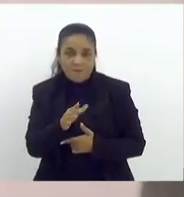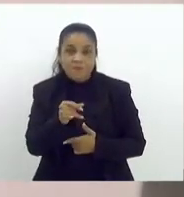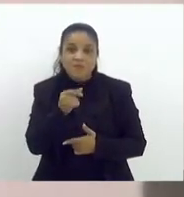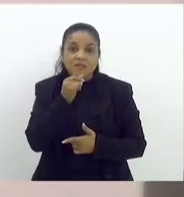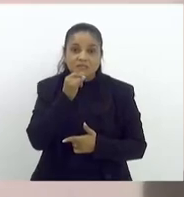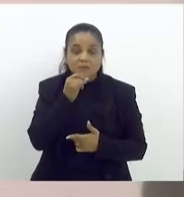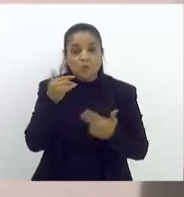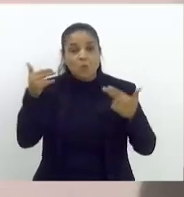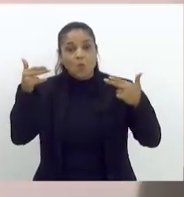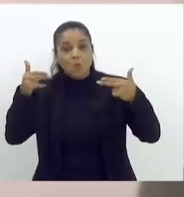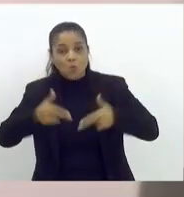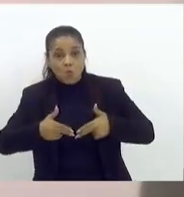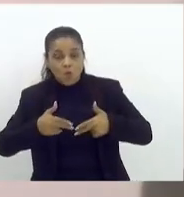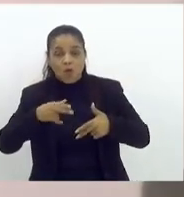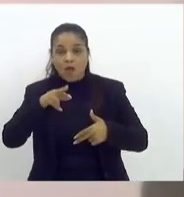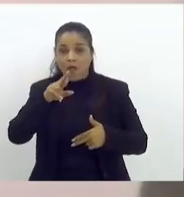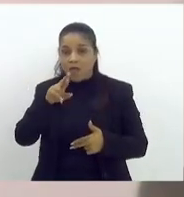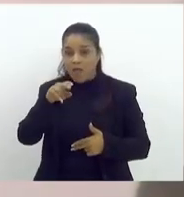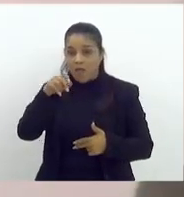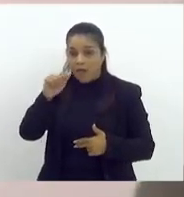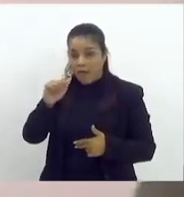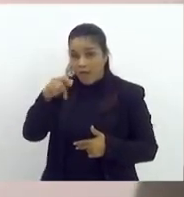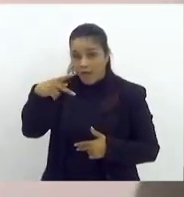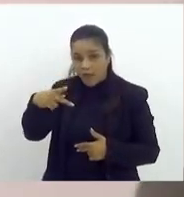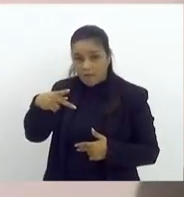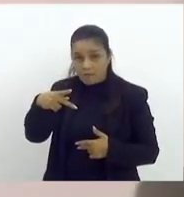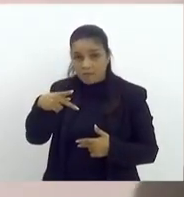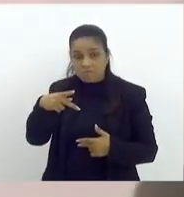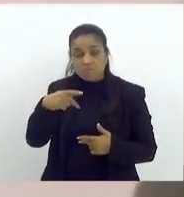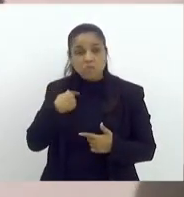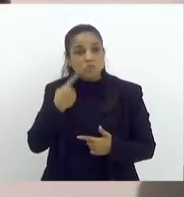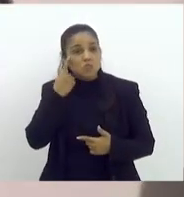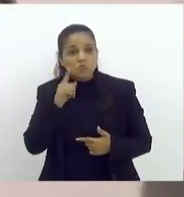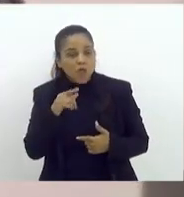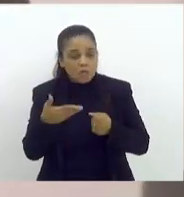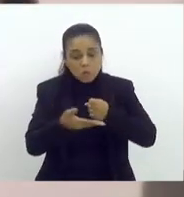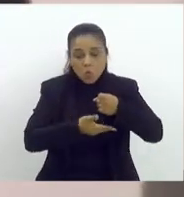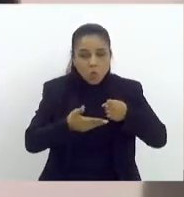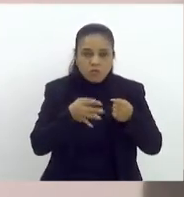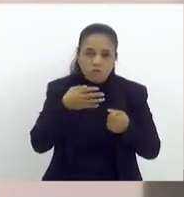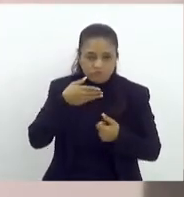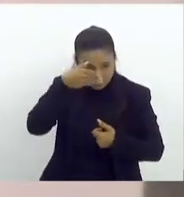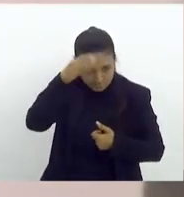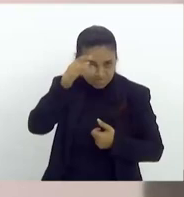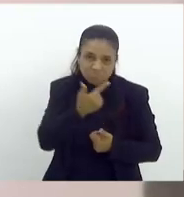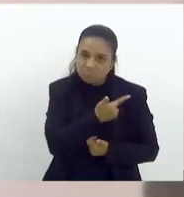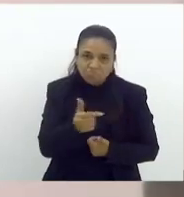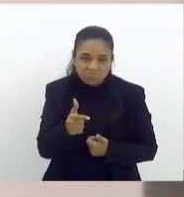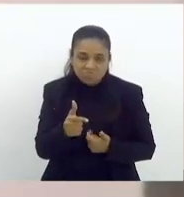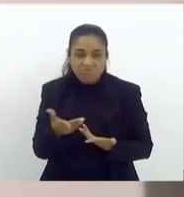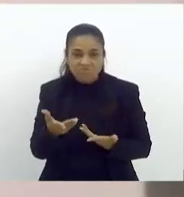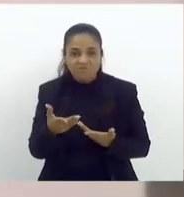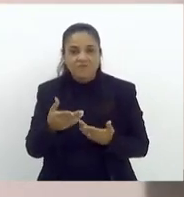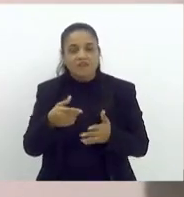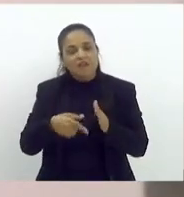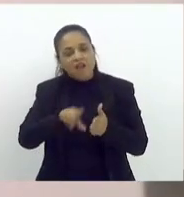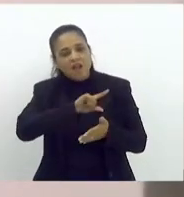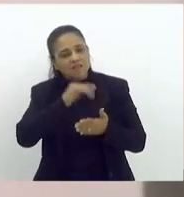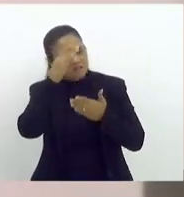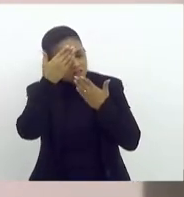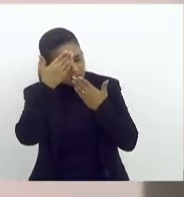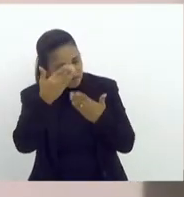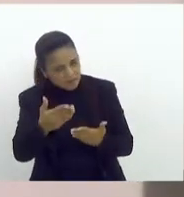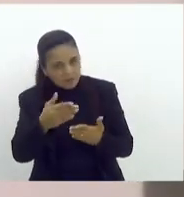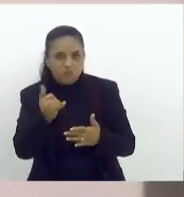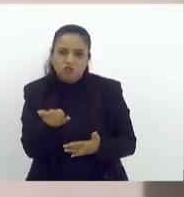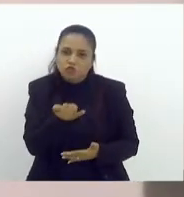os raps Estão lá em cima Às vezes o Mulekada tá perdido porque não teve conhecimento na base Então eu queria agradecer todos vieram antes da gente Desculpa